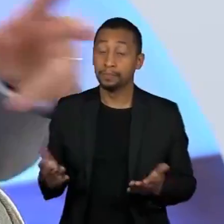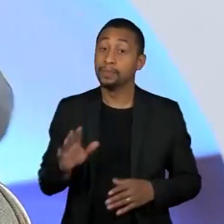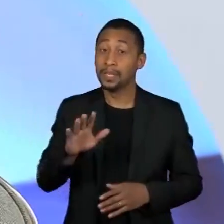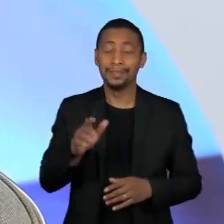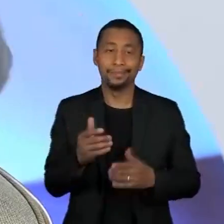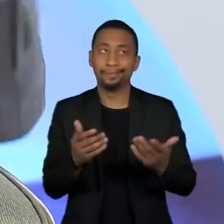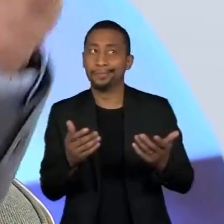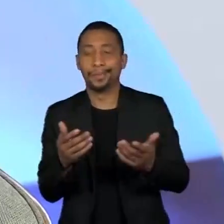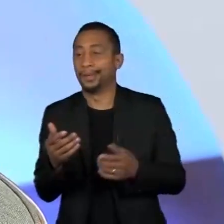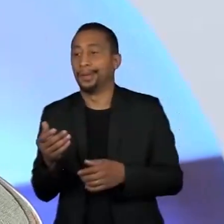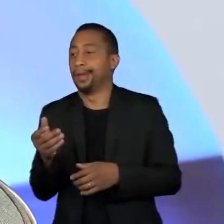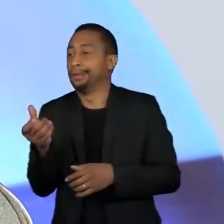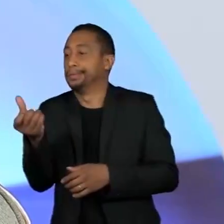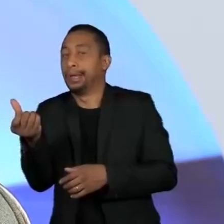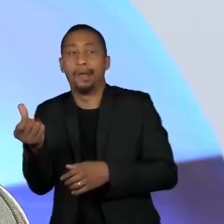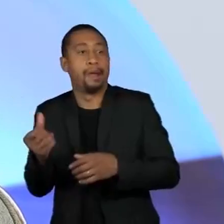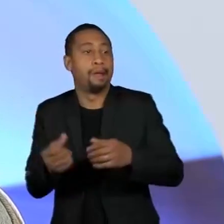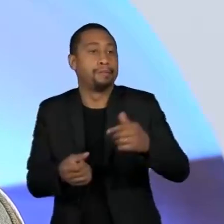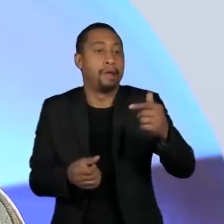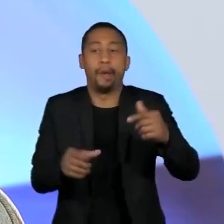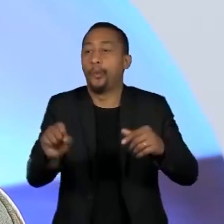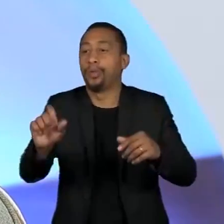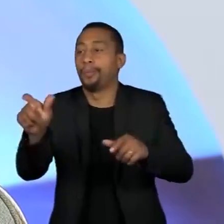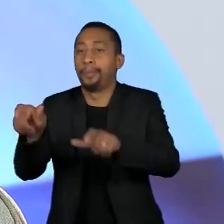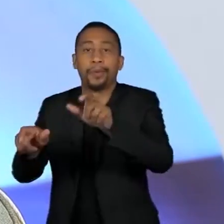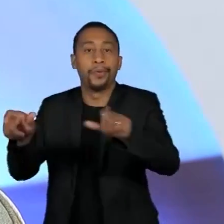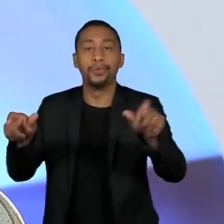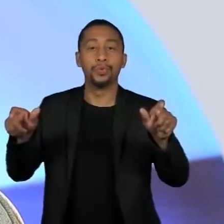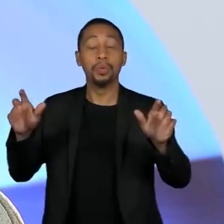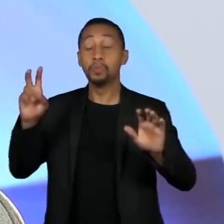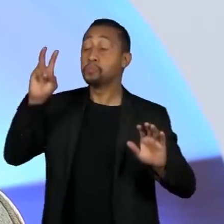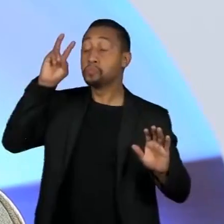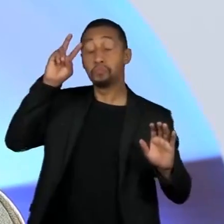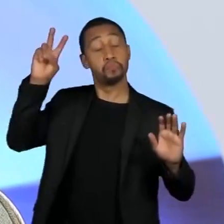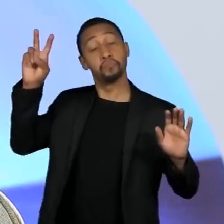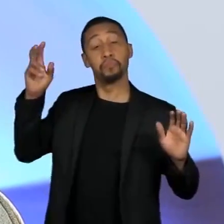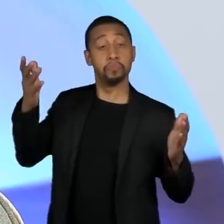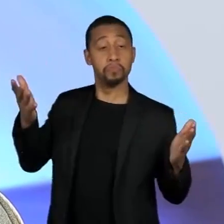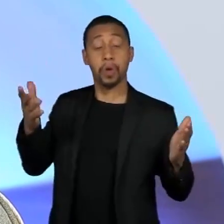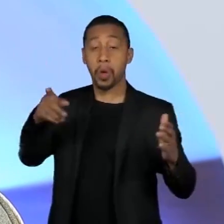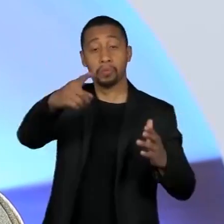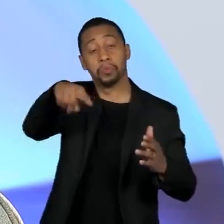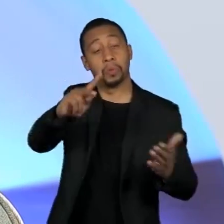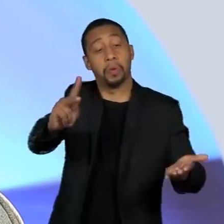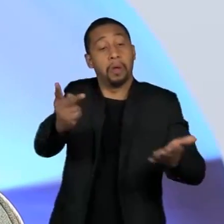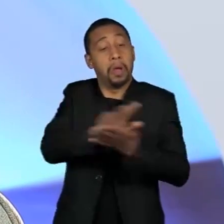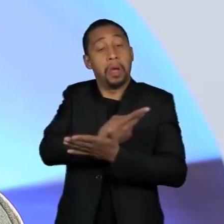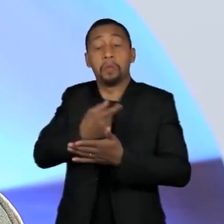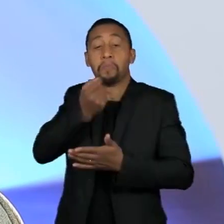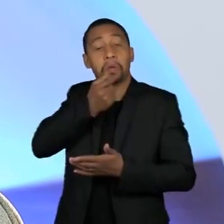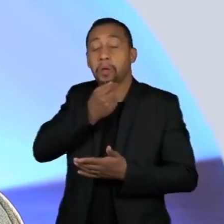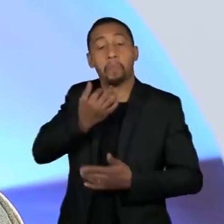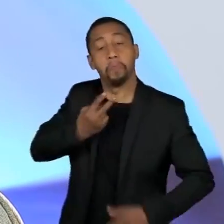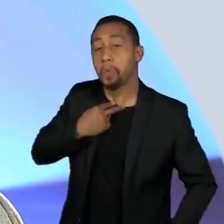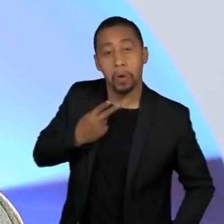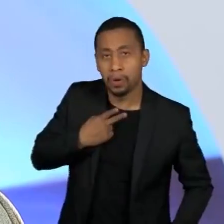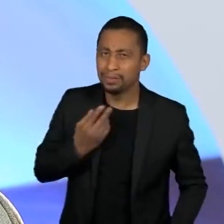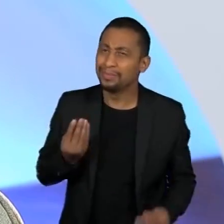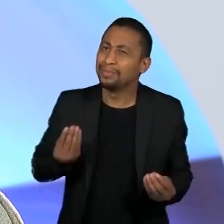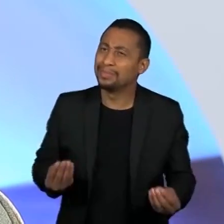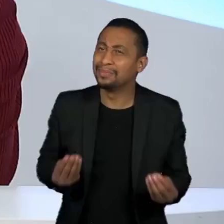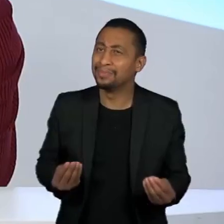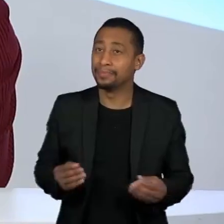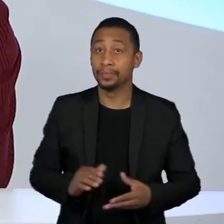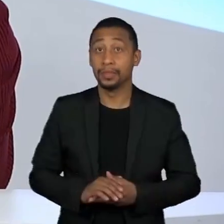intelectual sei lá quem porque as redes sociais eu estou fazendo isso polêmica recente sobre falar